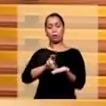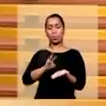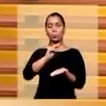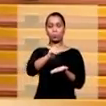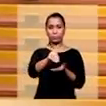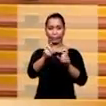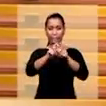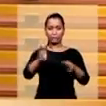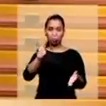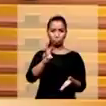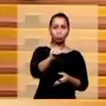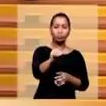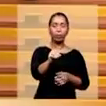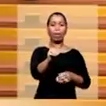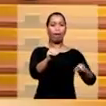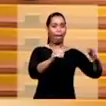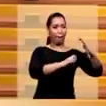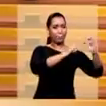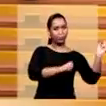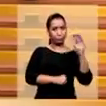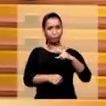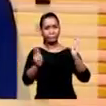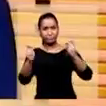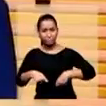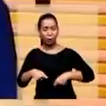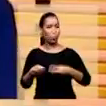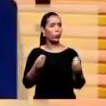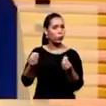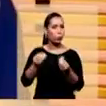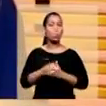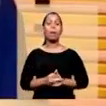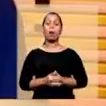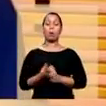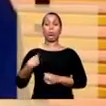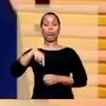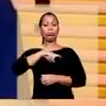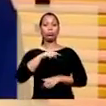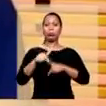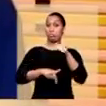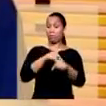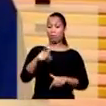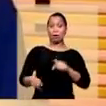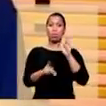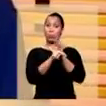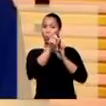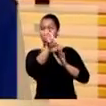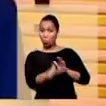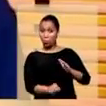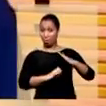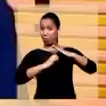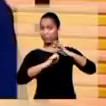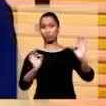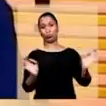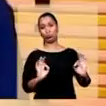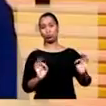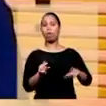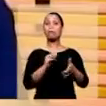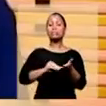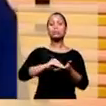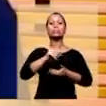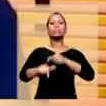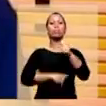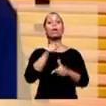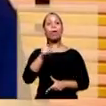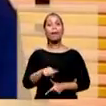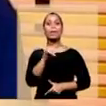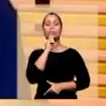cadastro. A empresa vai ter acesso a isso diretamente? Sim. O nosso serviço ele não é só para o trabalhador, né? A Secretaria